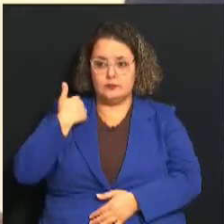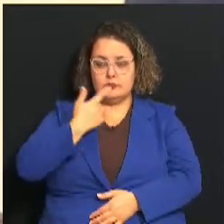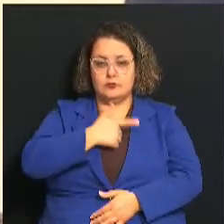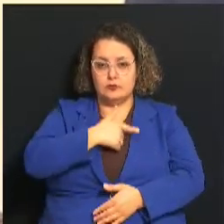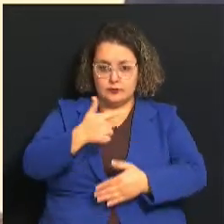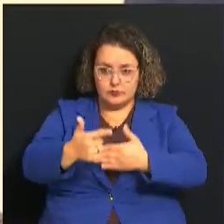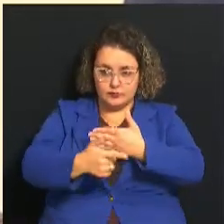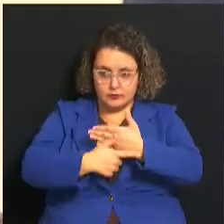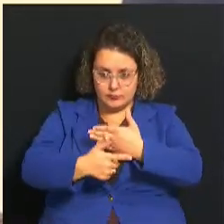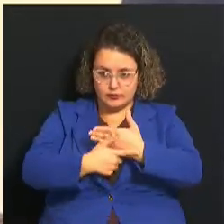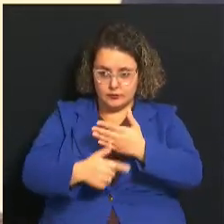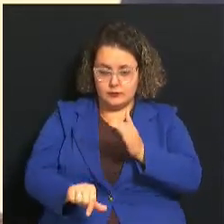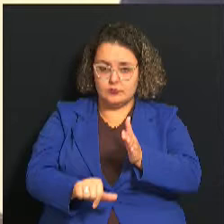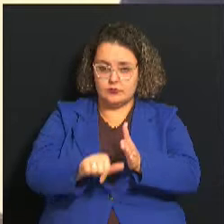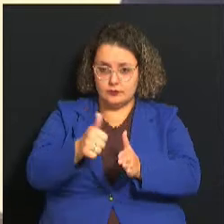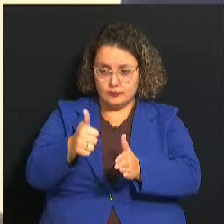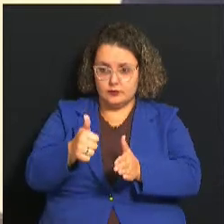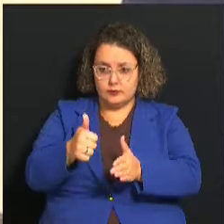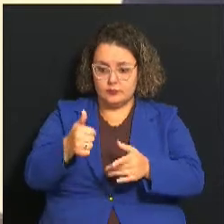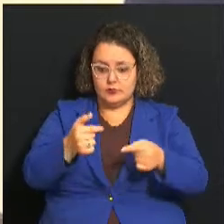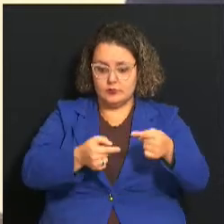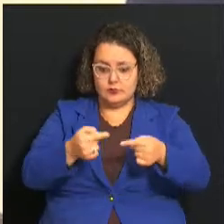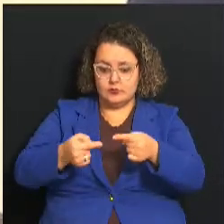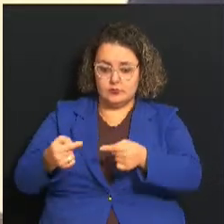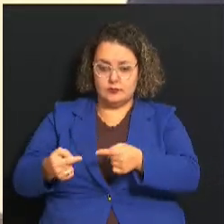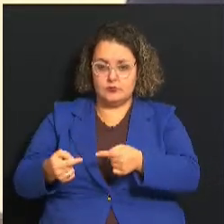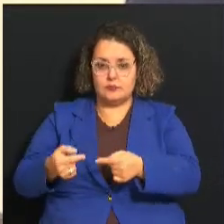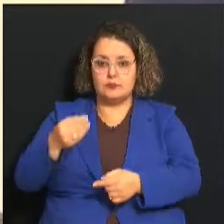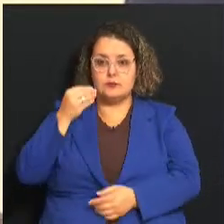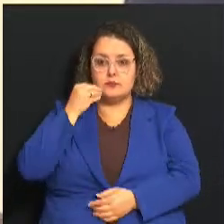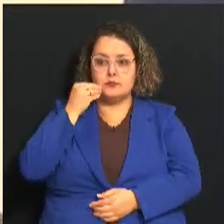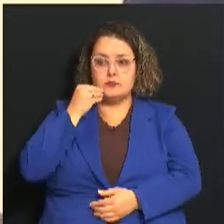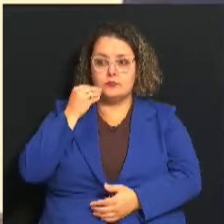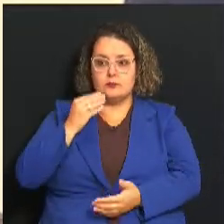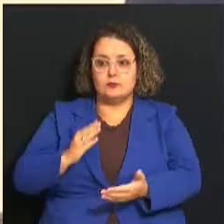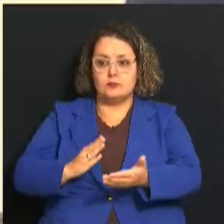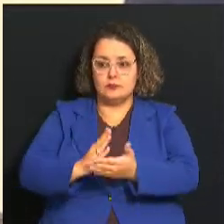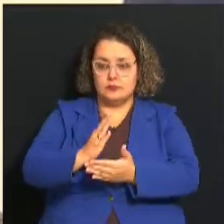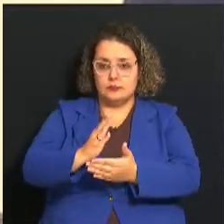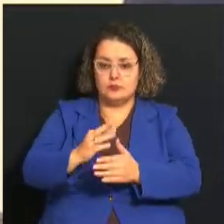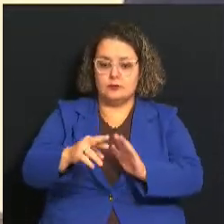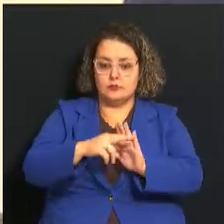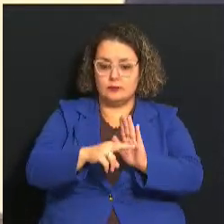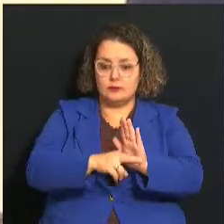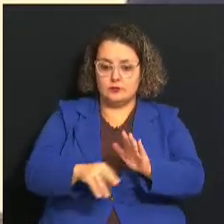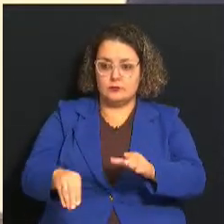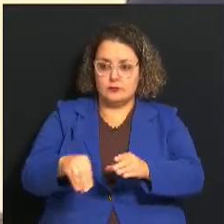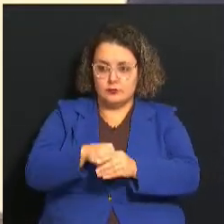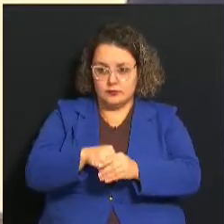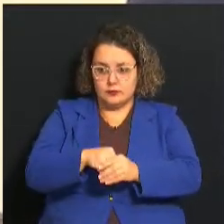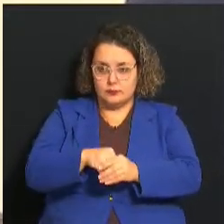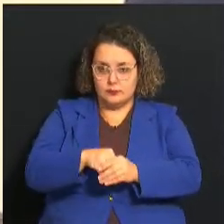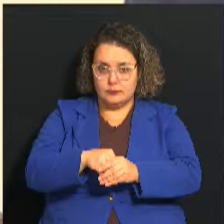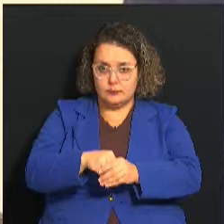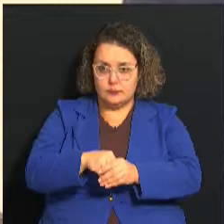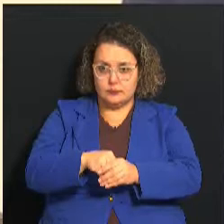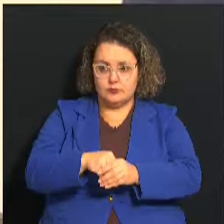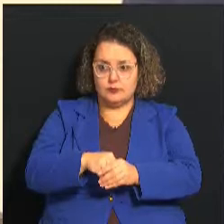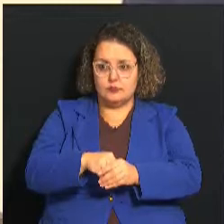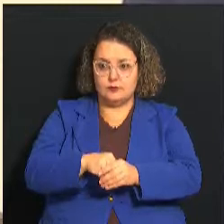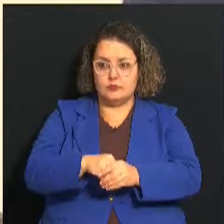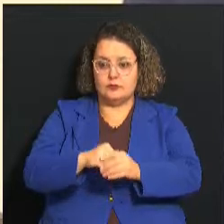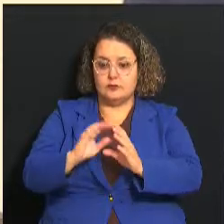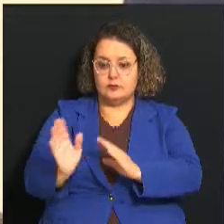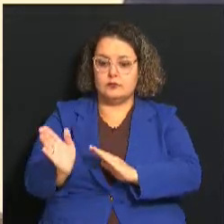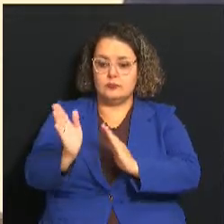é, primeiro, a gente discutir e tentar aprovar aqui o regimento interno que vai